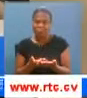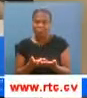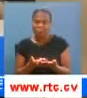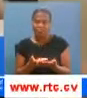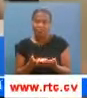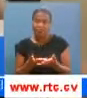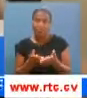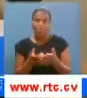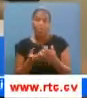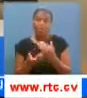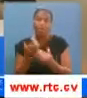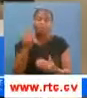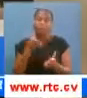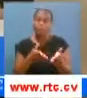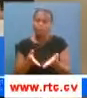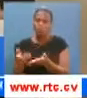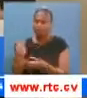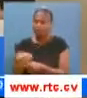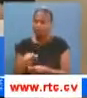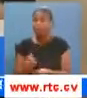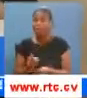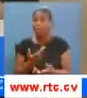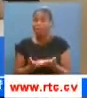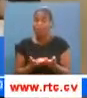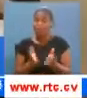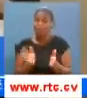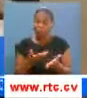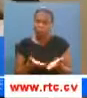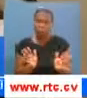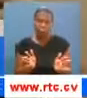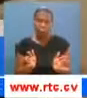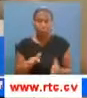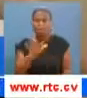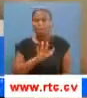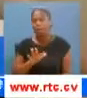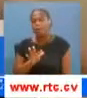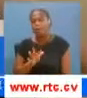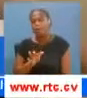o contributo que tinha para dar, de modo que, pronto,